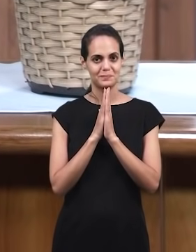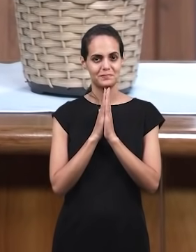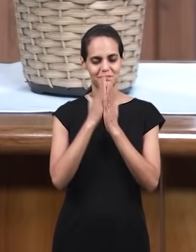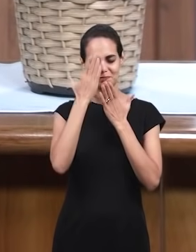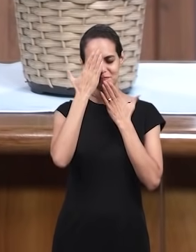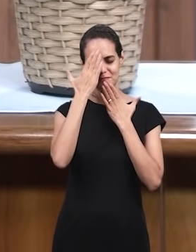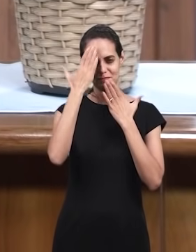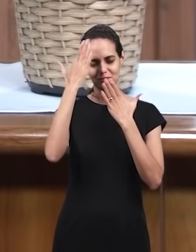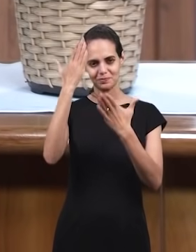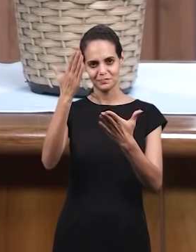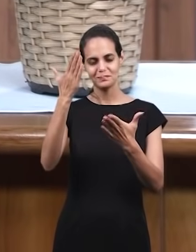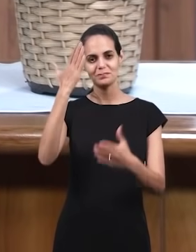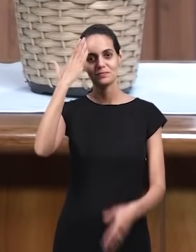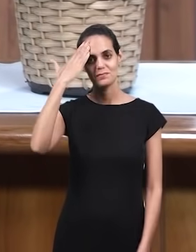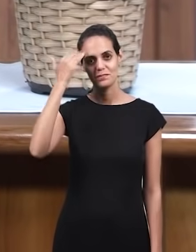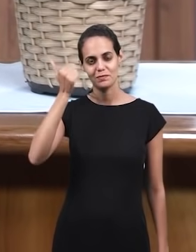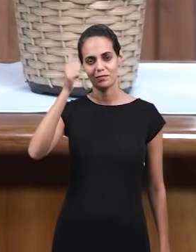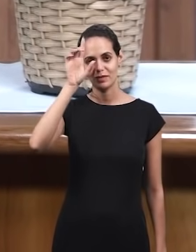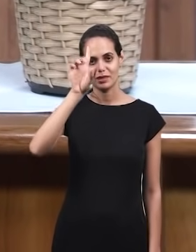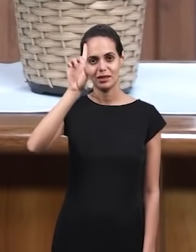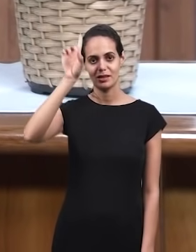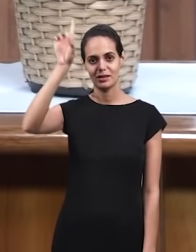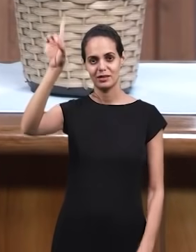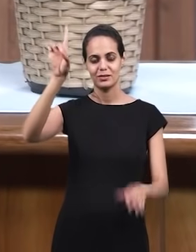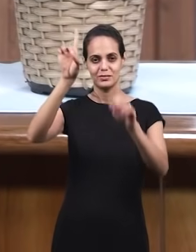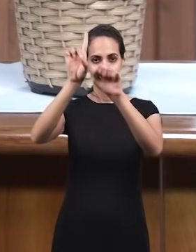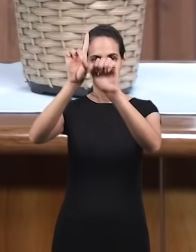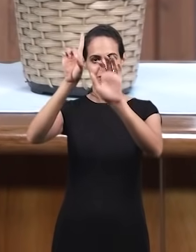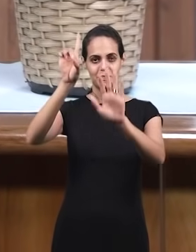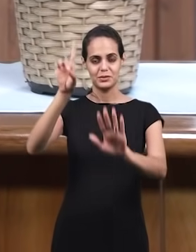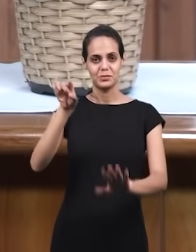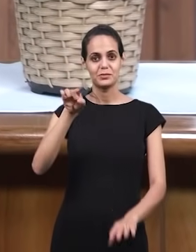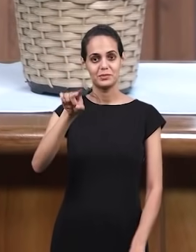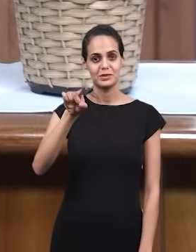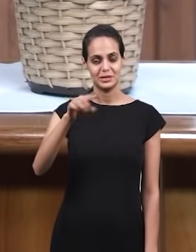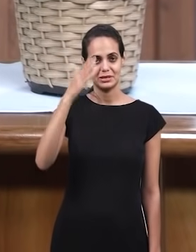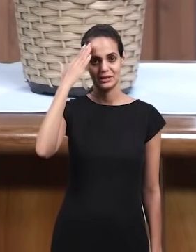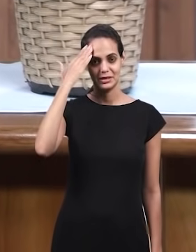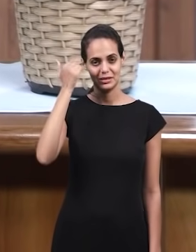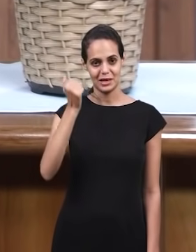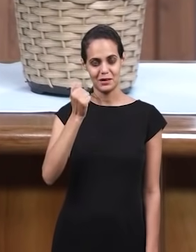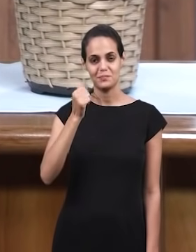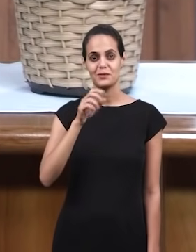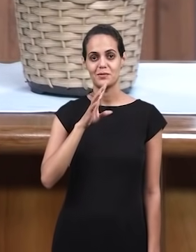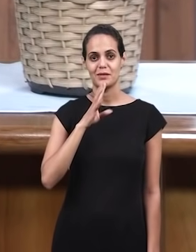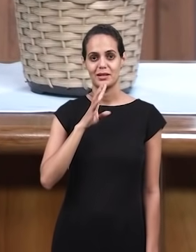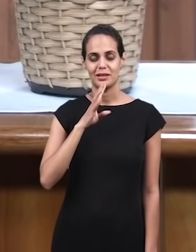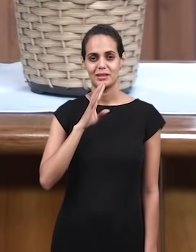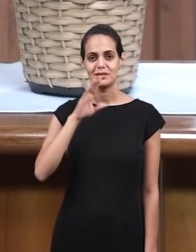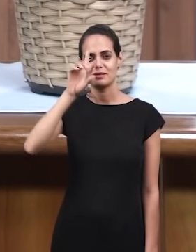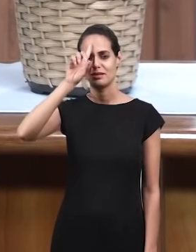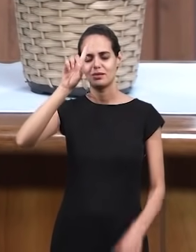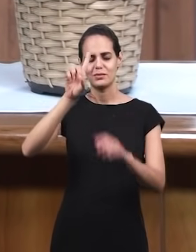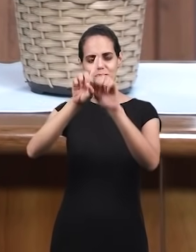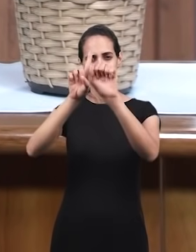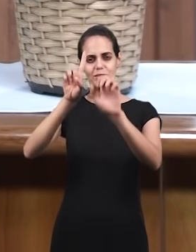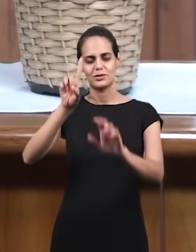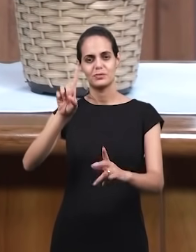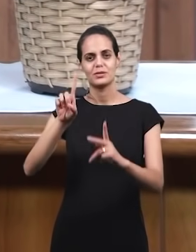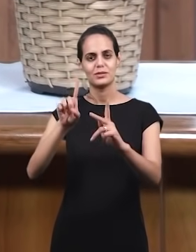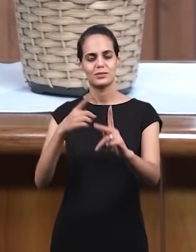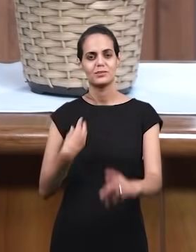oração para aqueles que reconhecem que Deus está abençoando. Quando você reconhece, não a bênção não é de você, mas Deus te